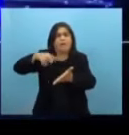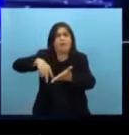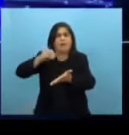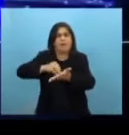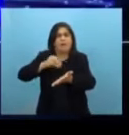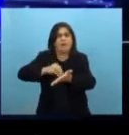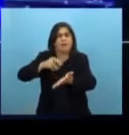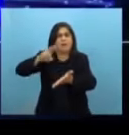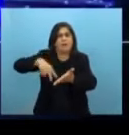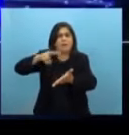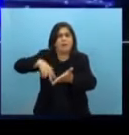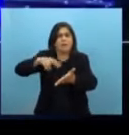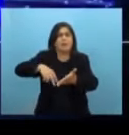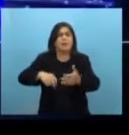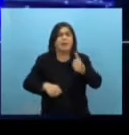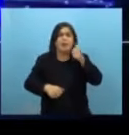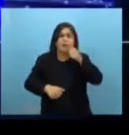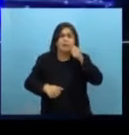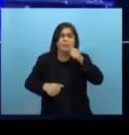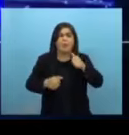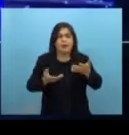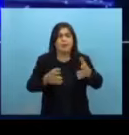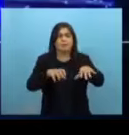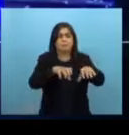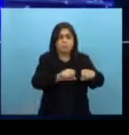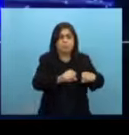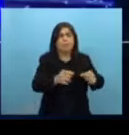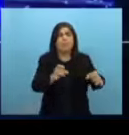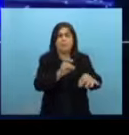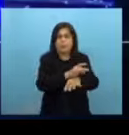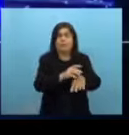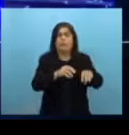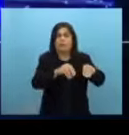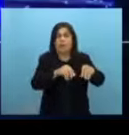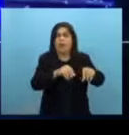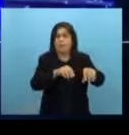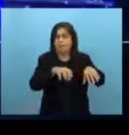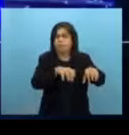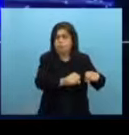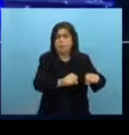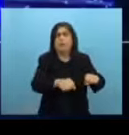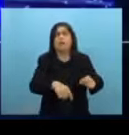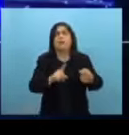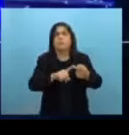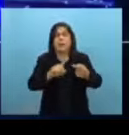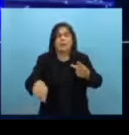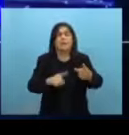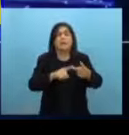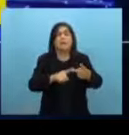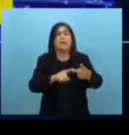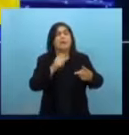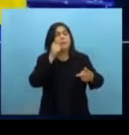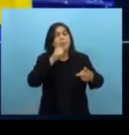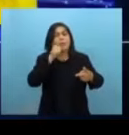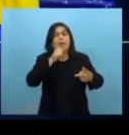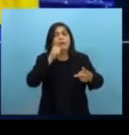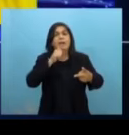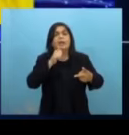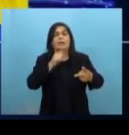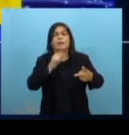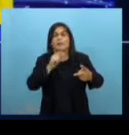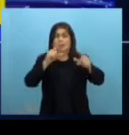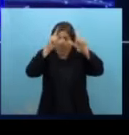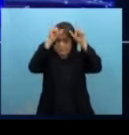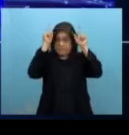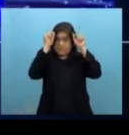O título é dado às mulheres. Agora nós tivemos o piso nacional da enfermagem, e você sabe que grande